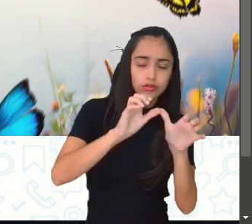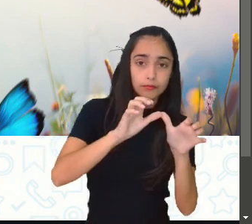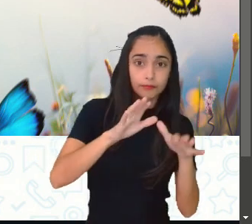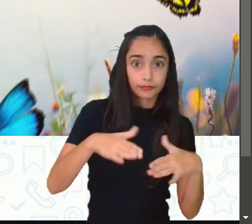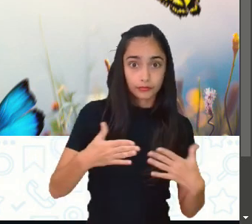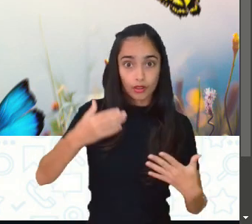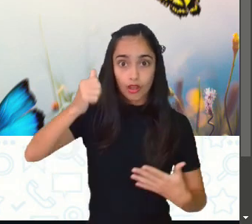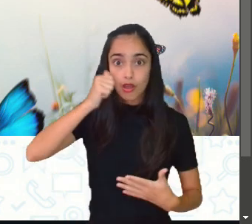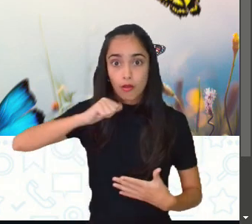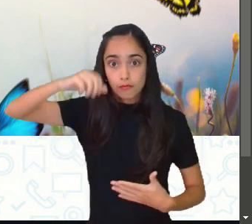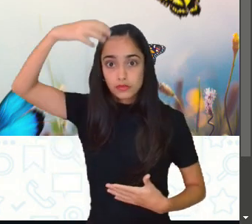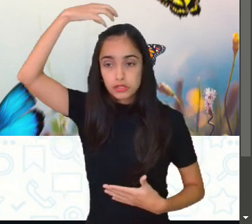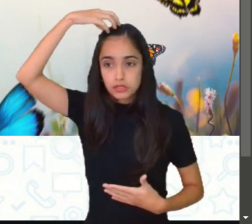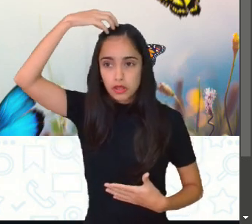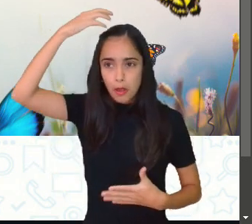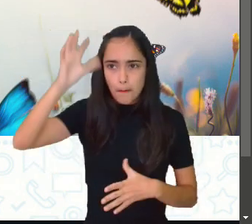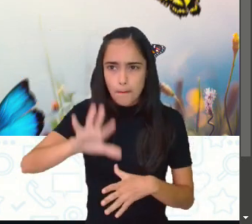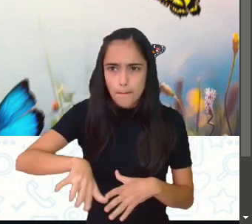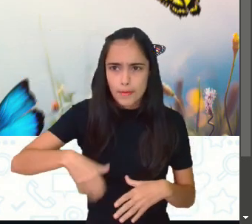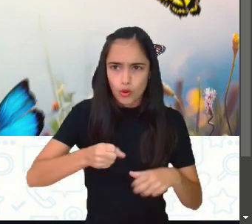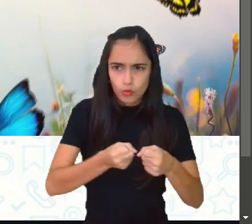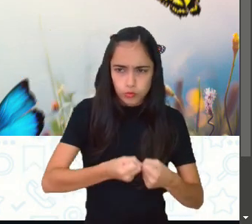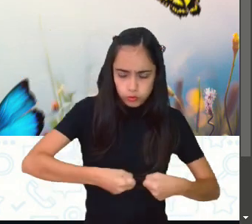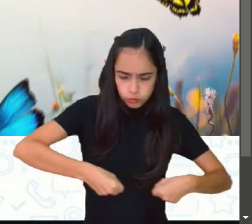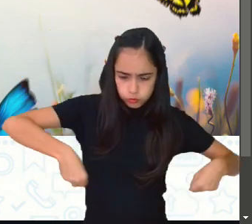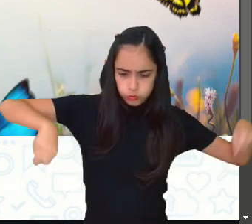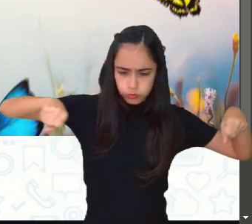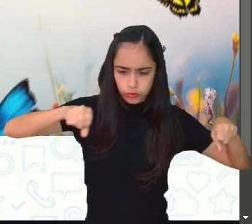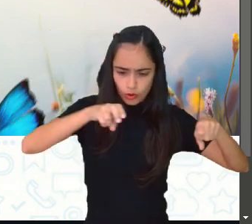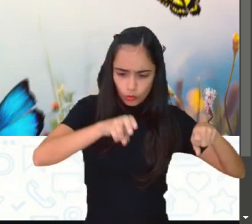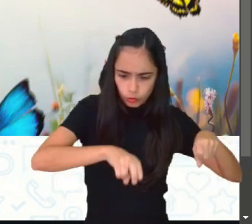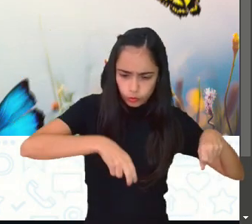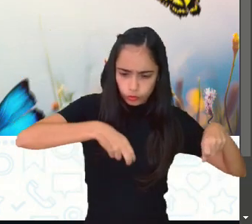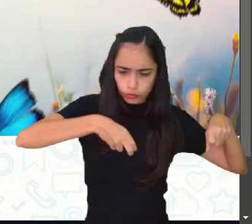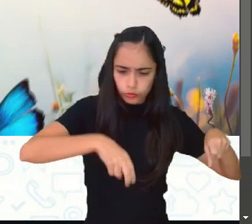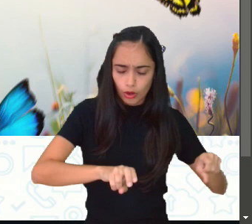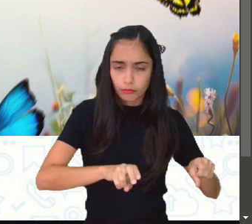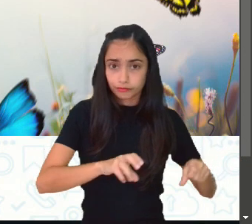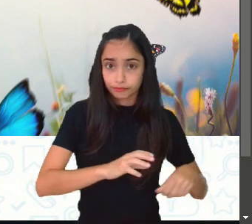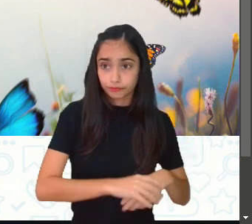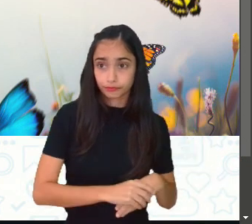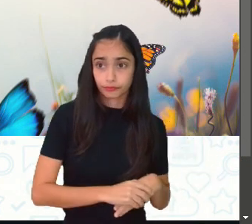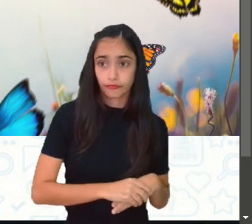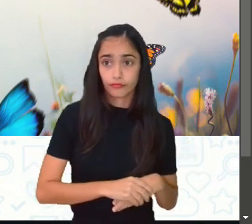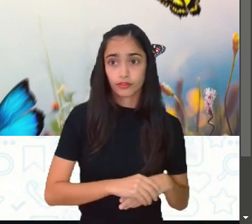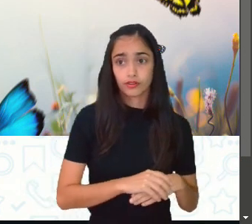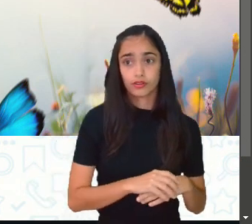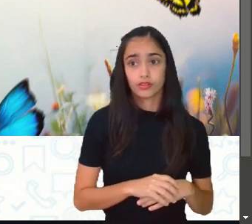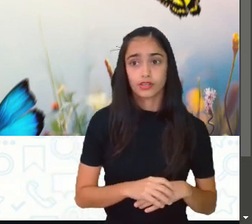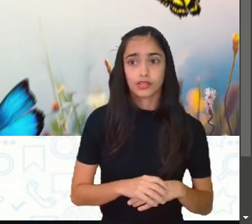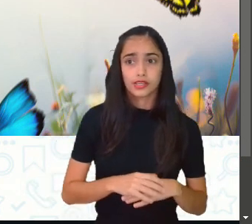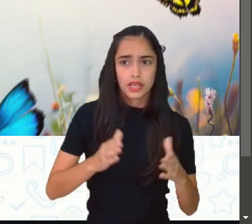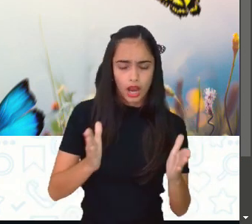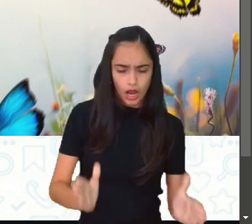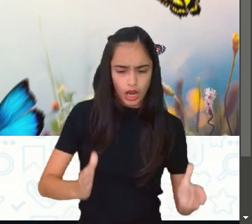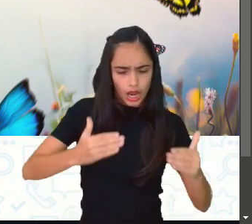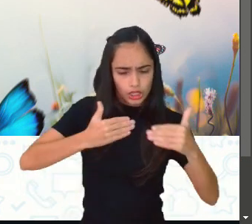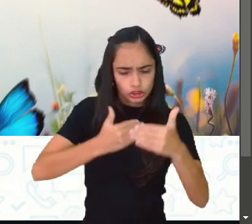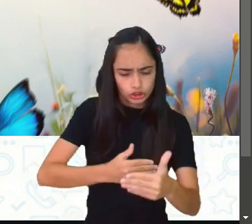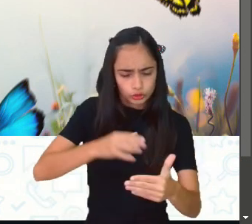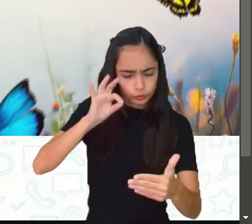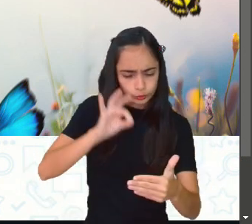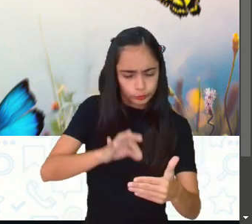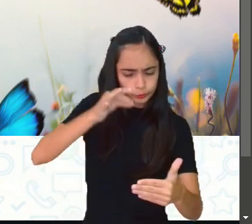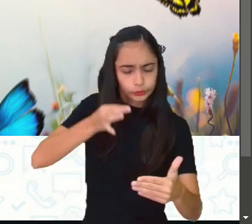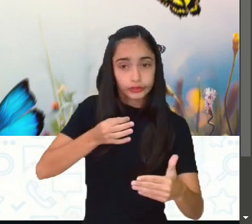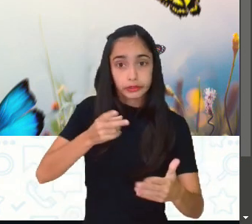o vidro, a caixinha de alfinetes e saiu para caçar. Sempre atrás de borboletas, não se contentava com as que já